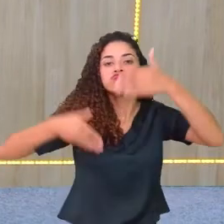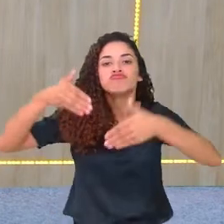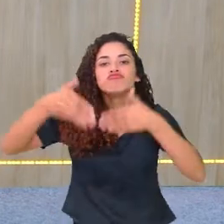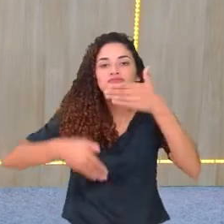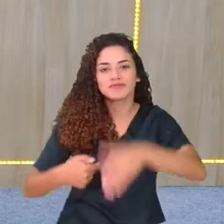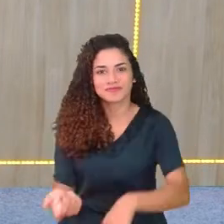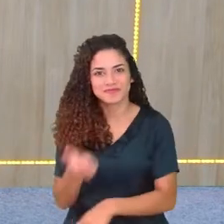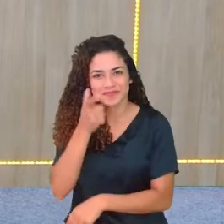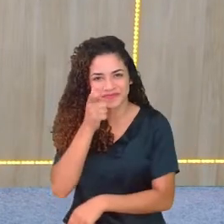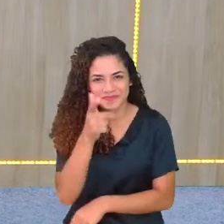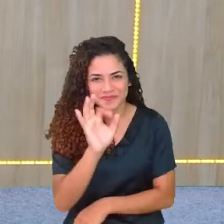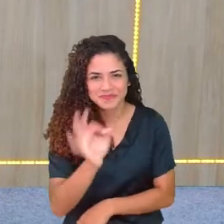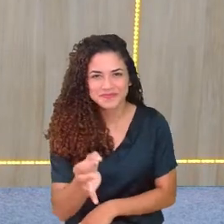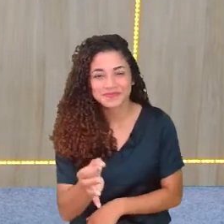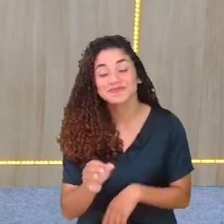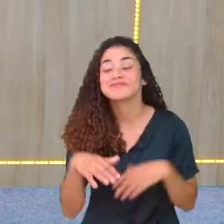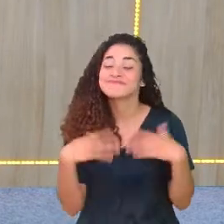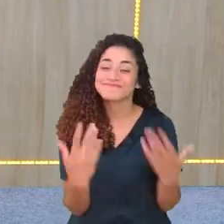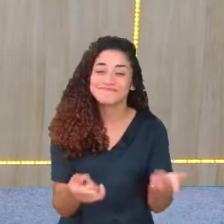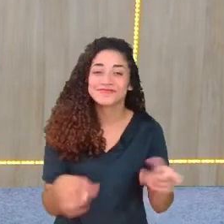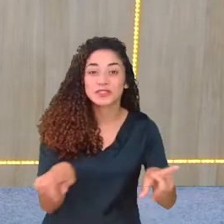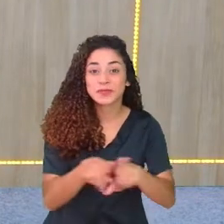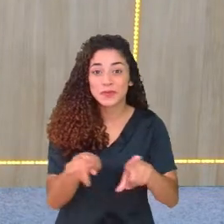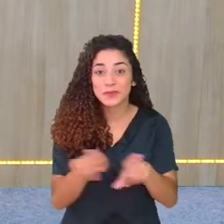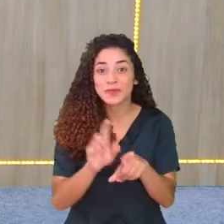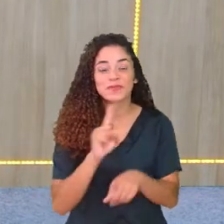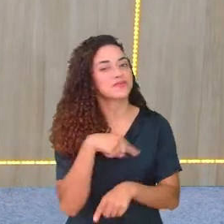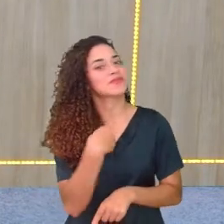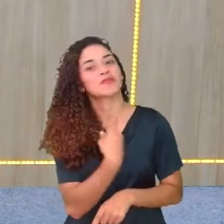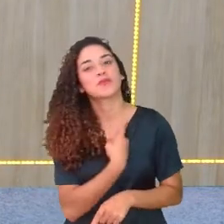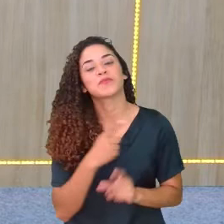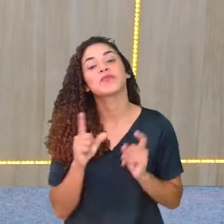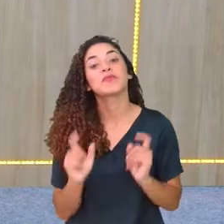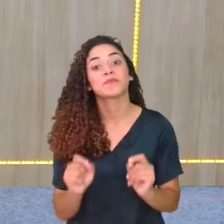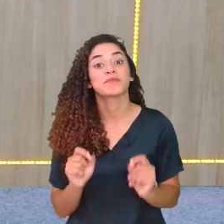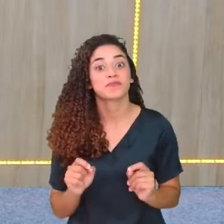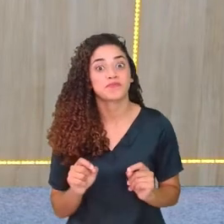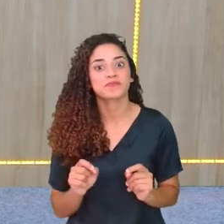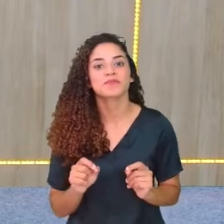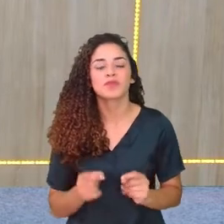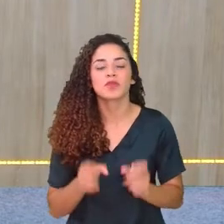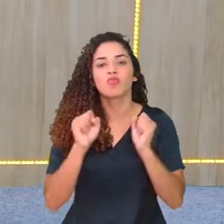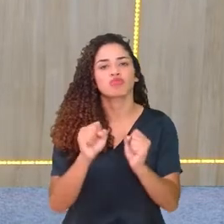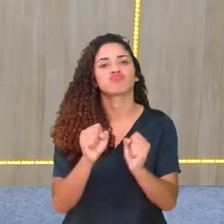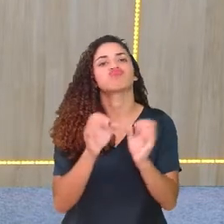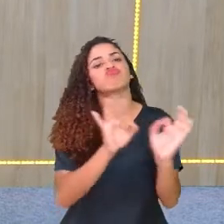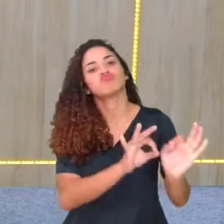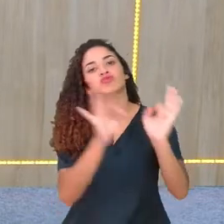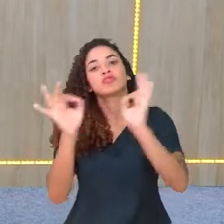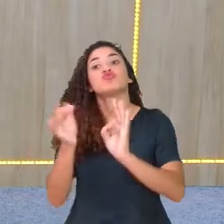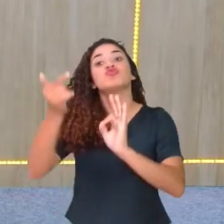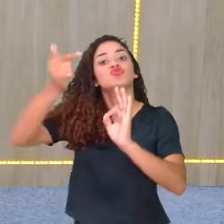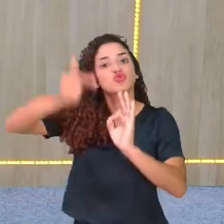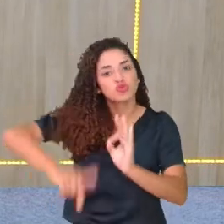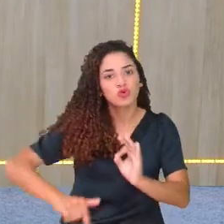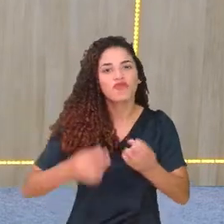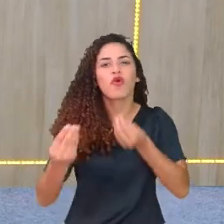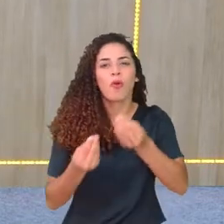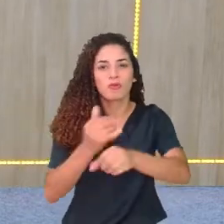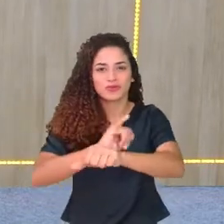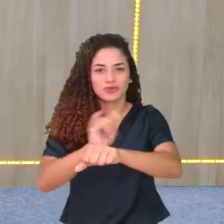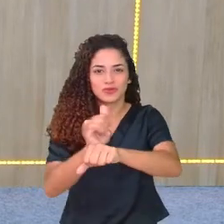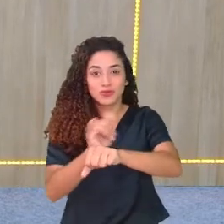que interessante. E, além disso, a gente também pode, depois ver essa aula através do YouTube.